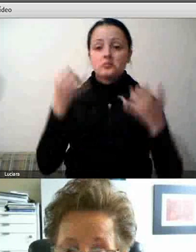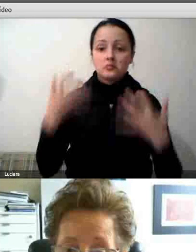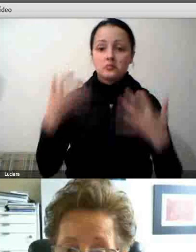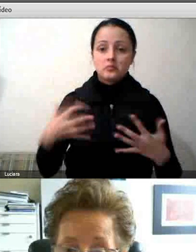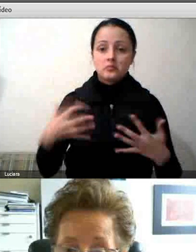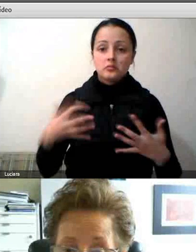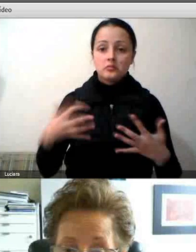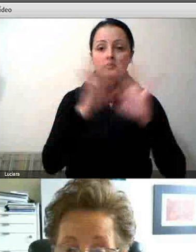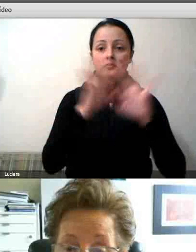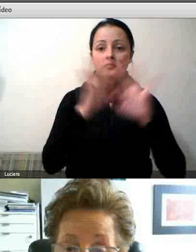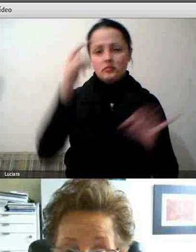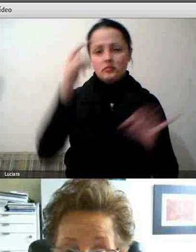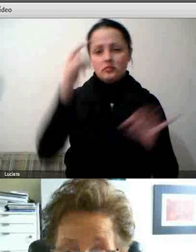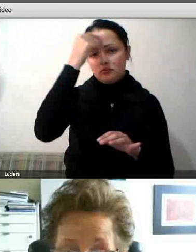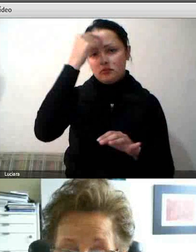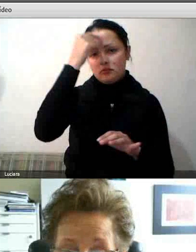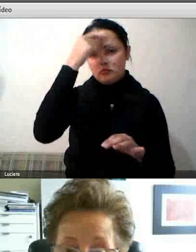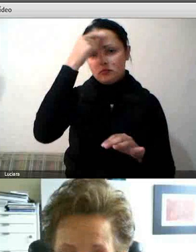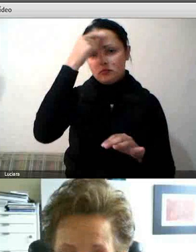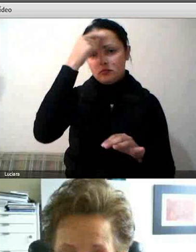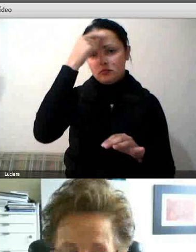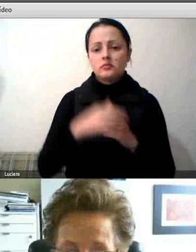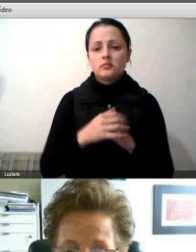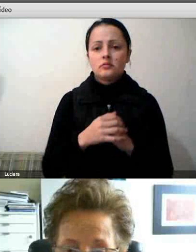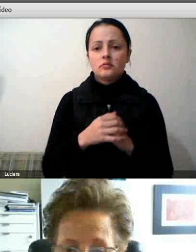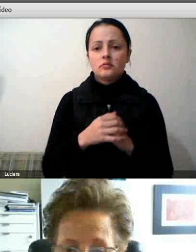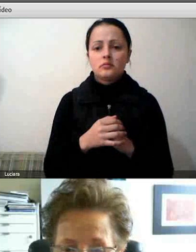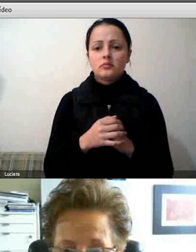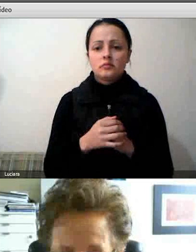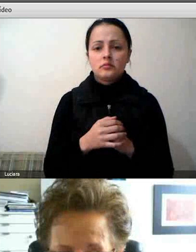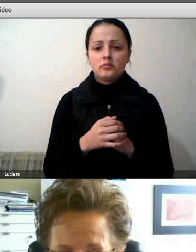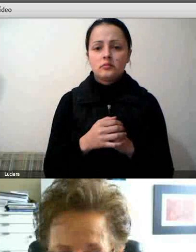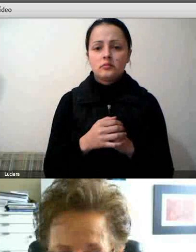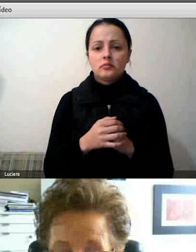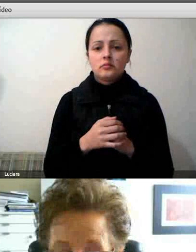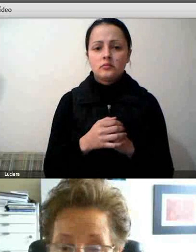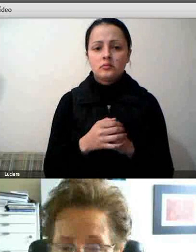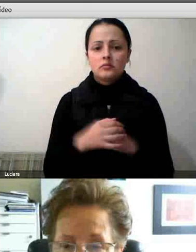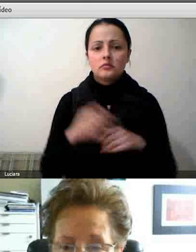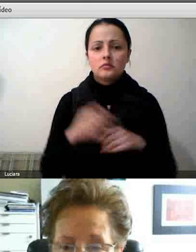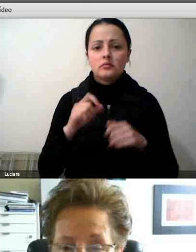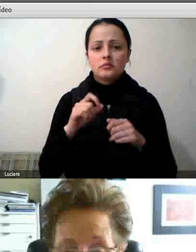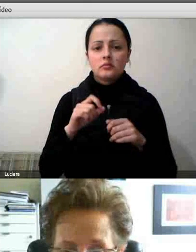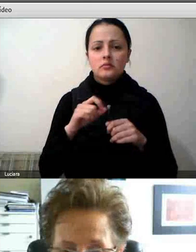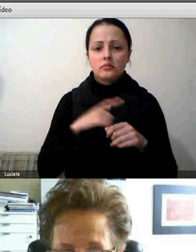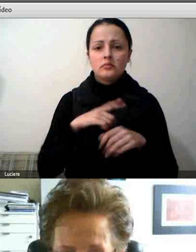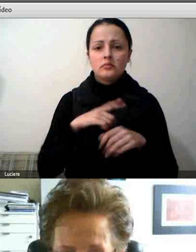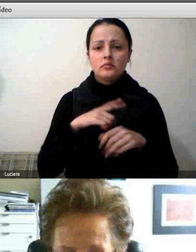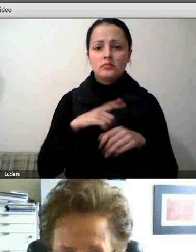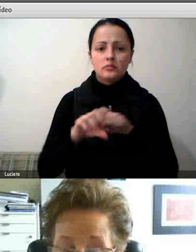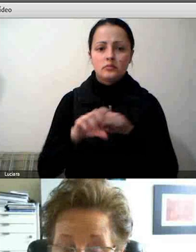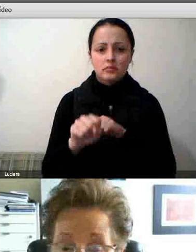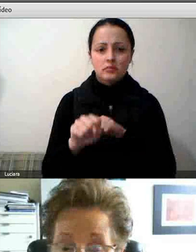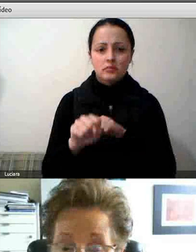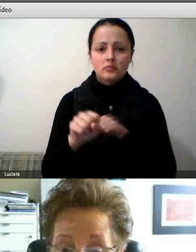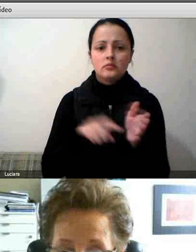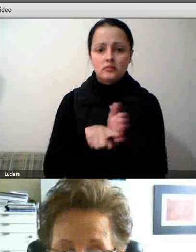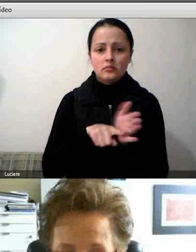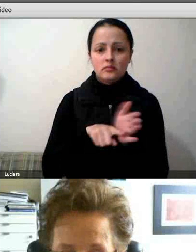nós queremos deixar muito claro que a universidade, ela faz a formação